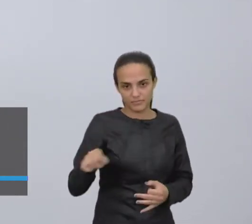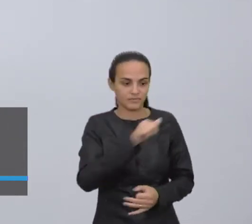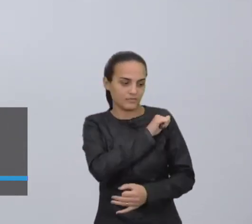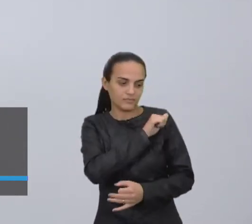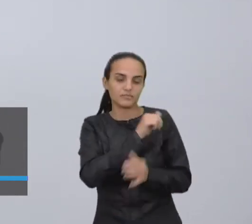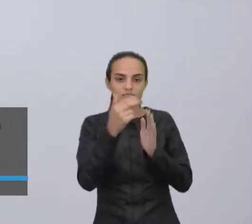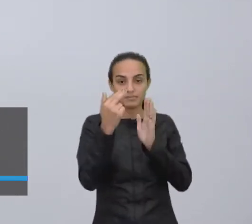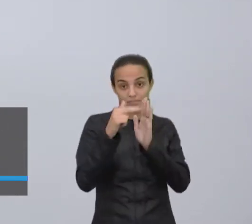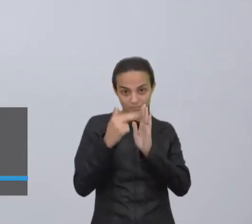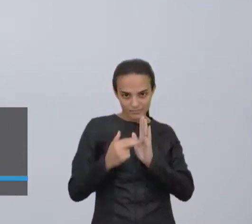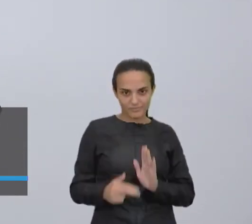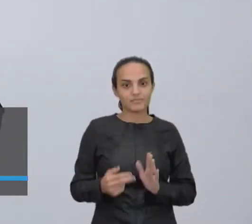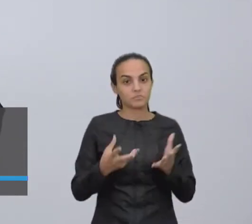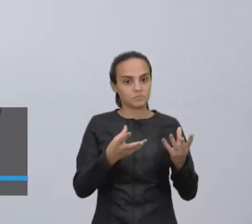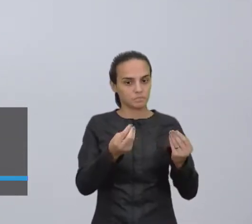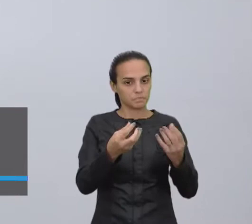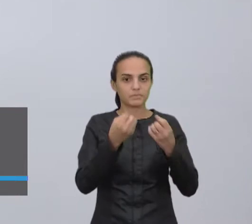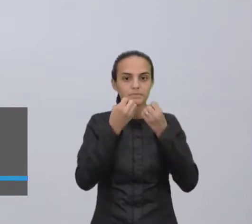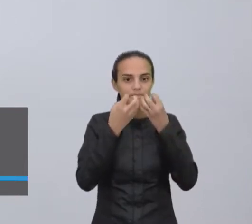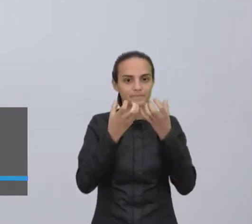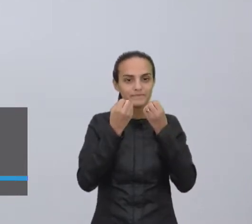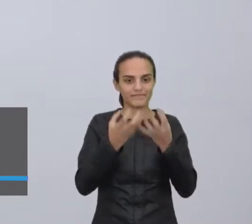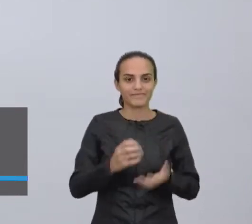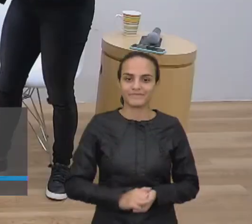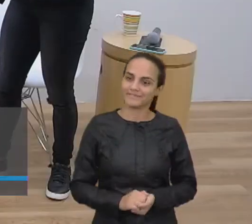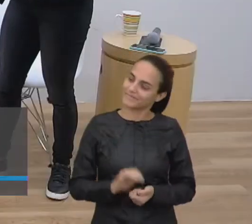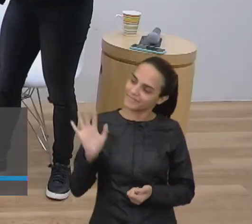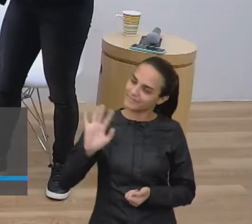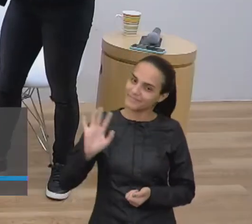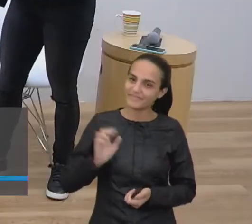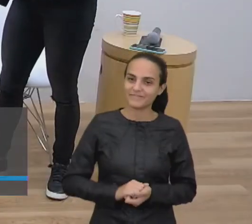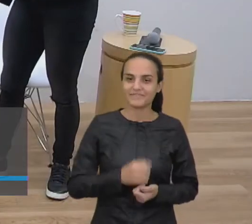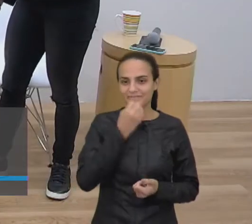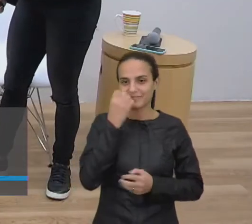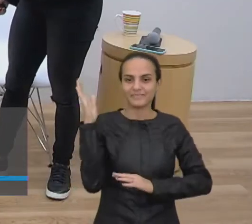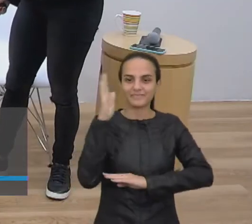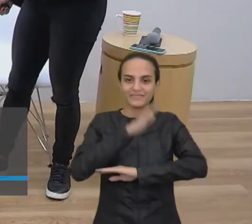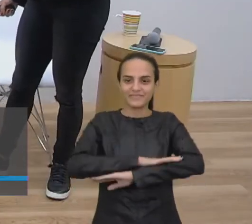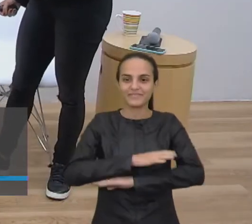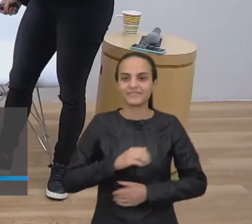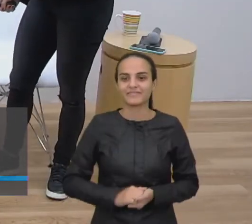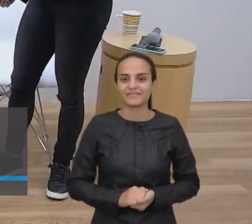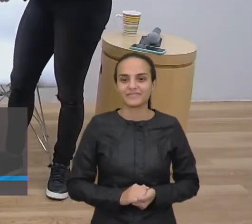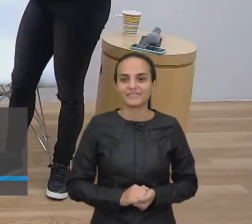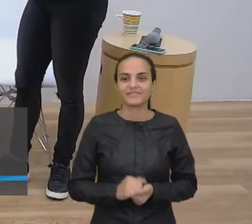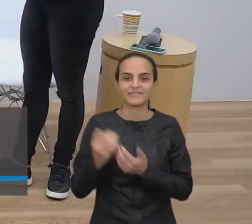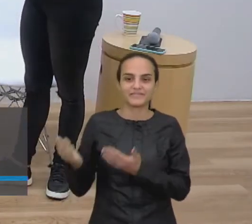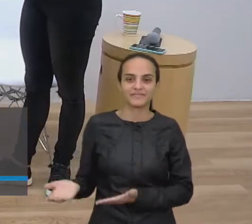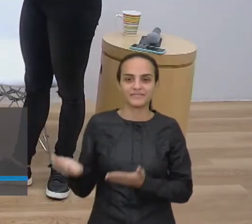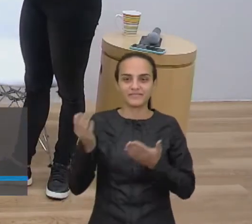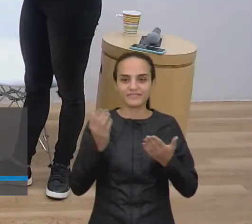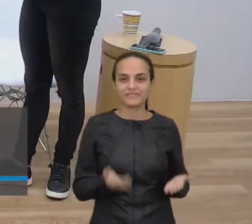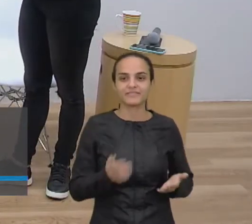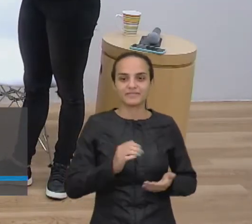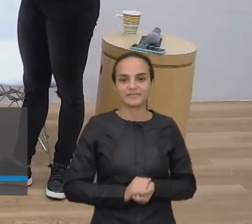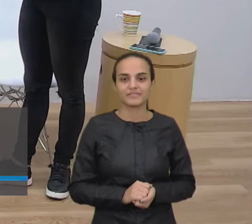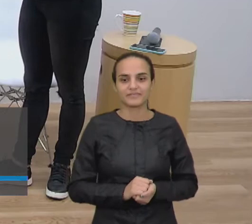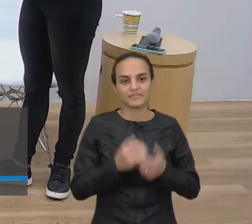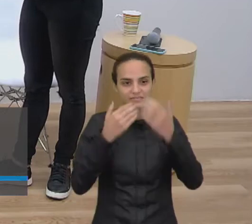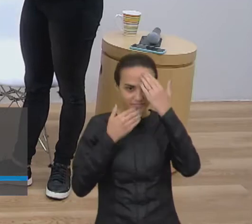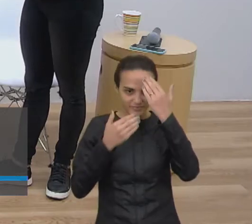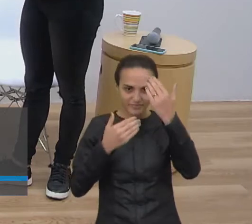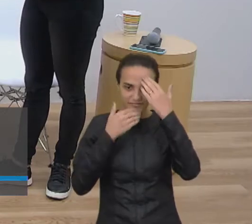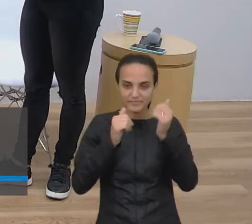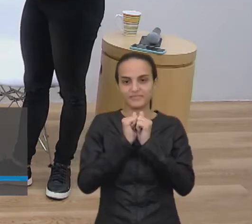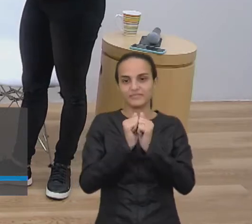no seu caderninho que tem muita coisa boa. Olá, professora, eu ia falar boa tarde para você. Seja bem-vinda, muito obrigada por você ter vindo